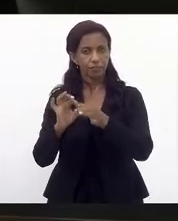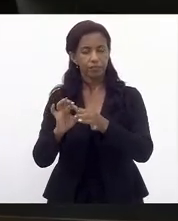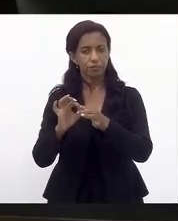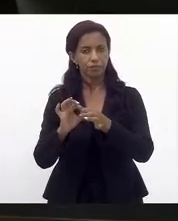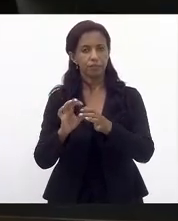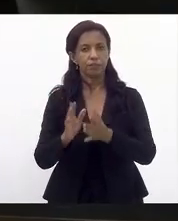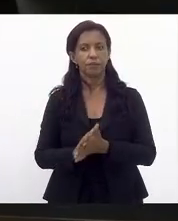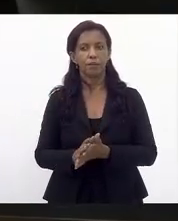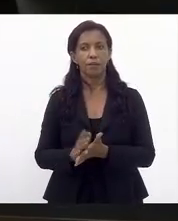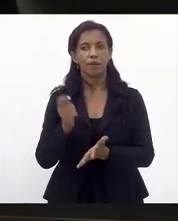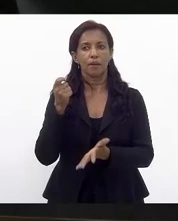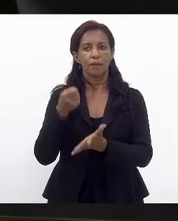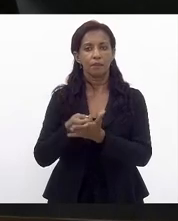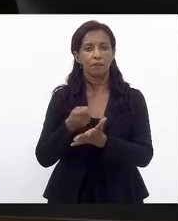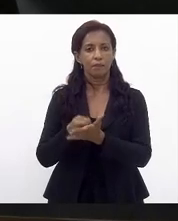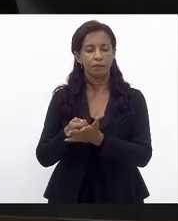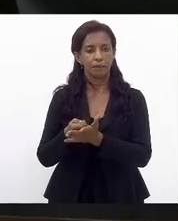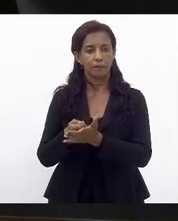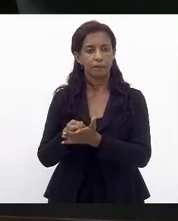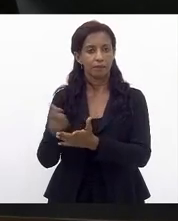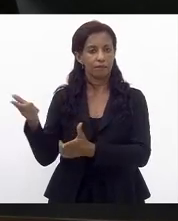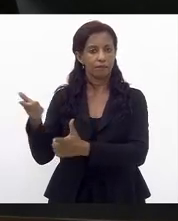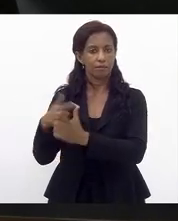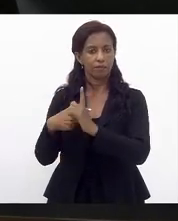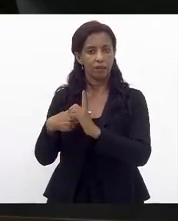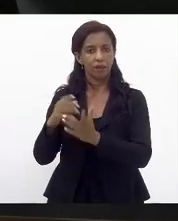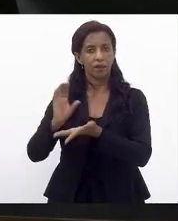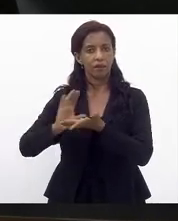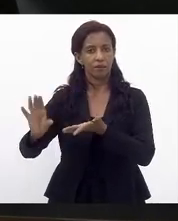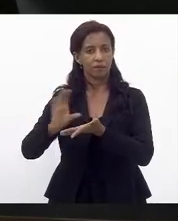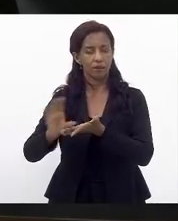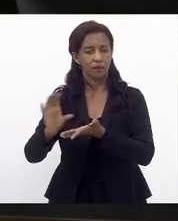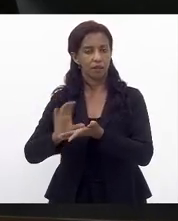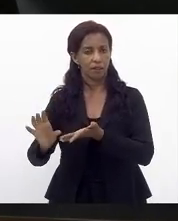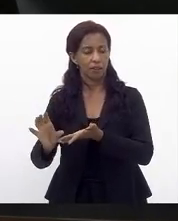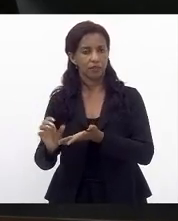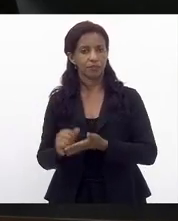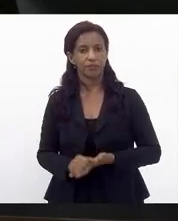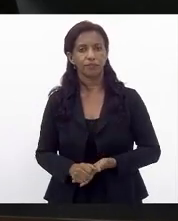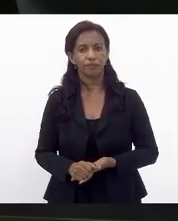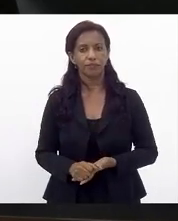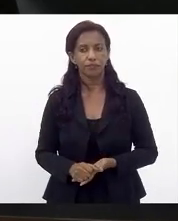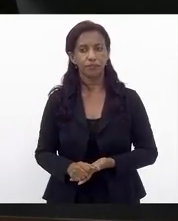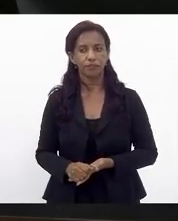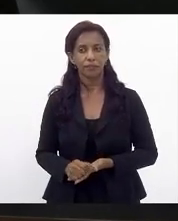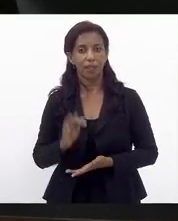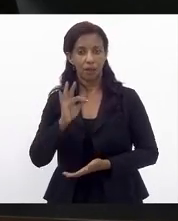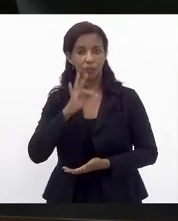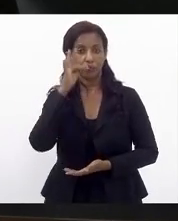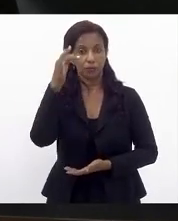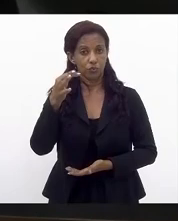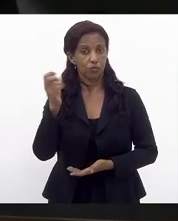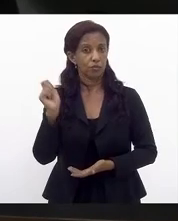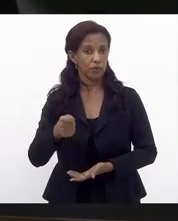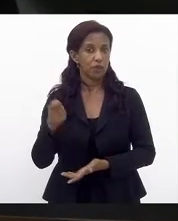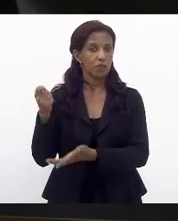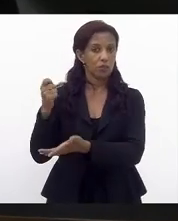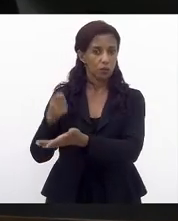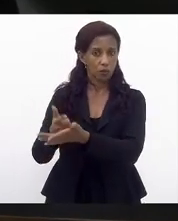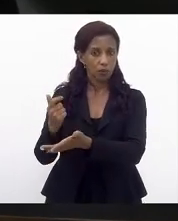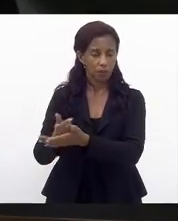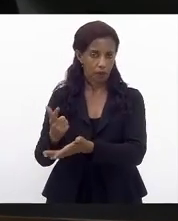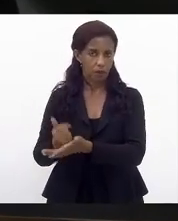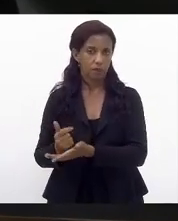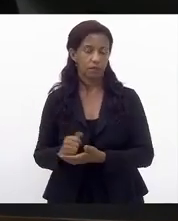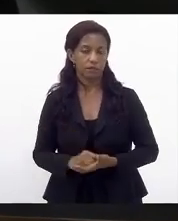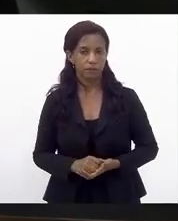aditivo para bater o pagamento do serviço da dívida créditos inscritos em dívida ativa passiva de ser cobrado então alocamos a